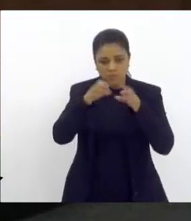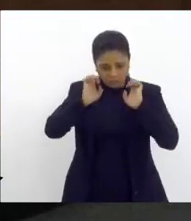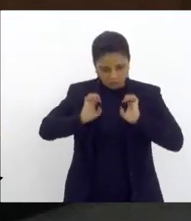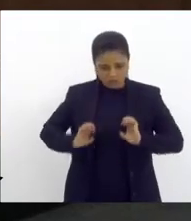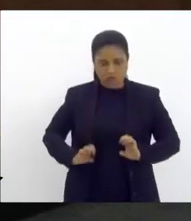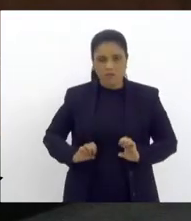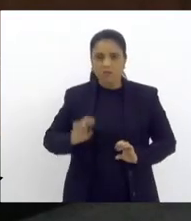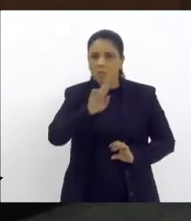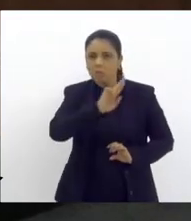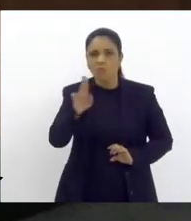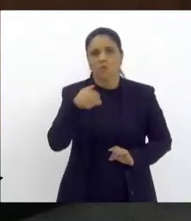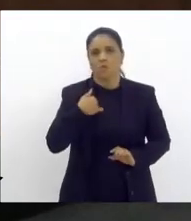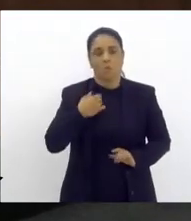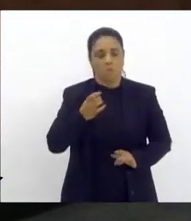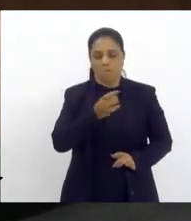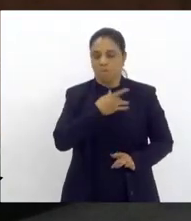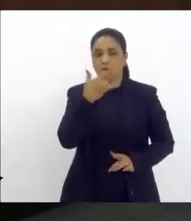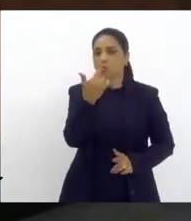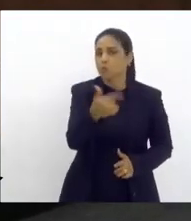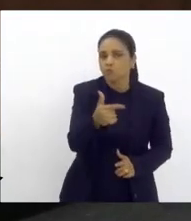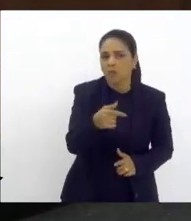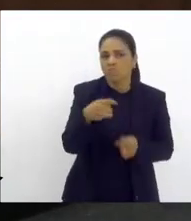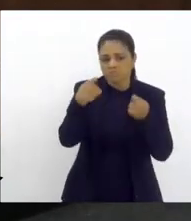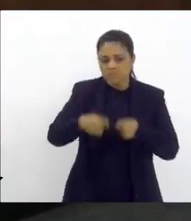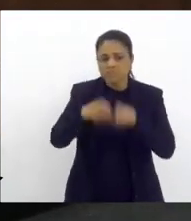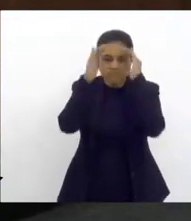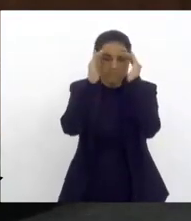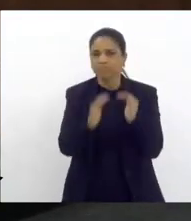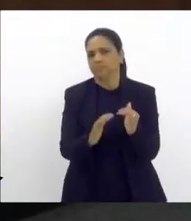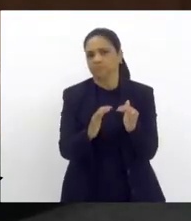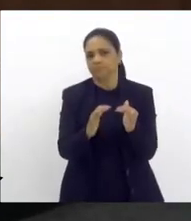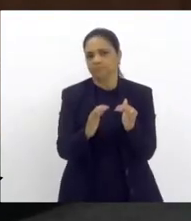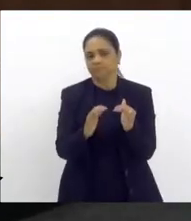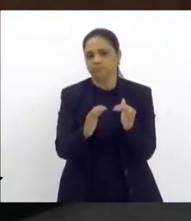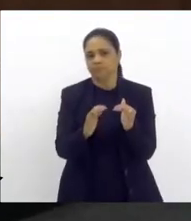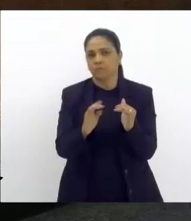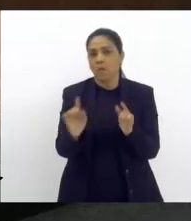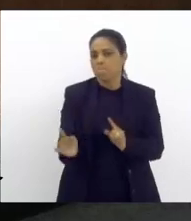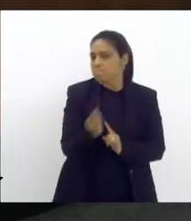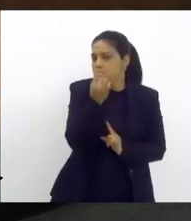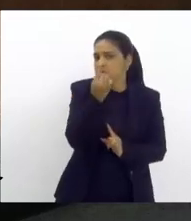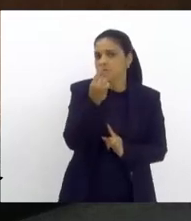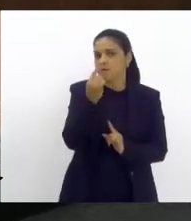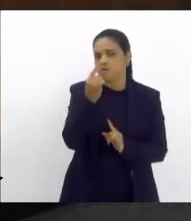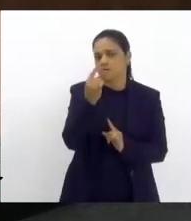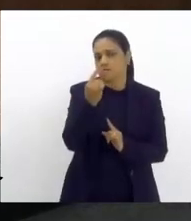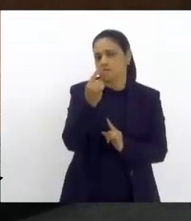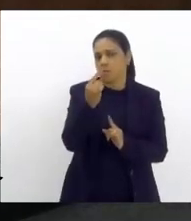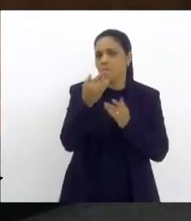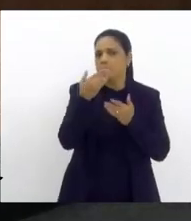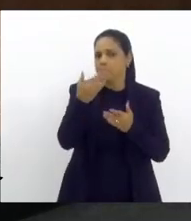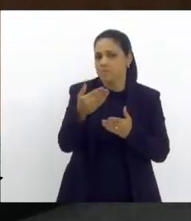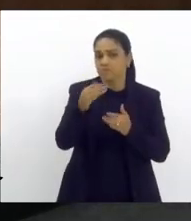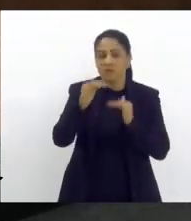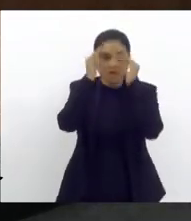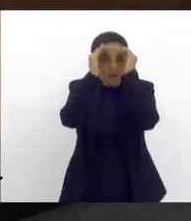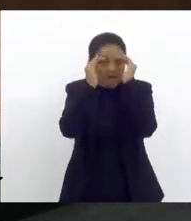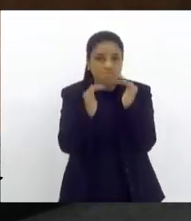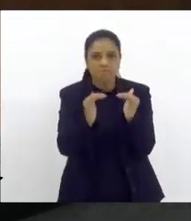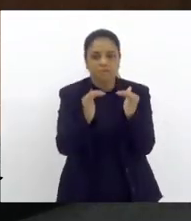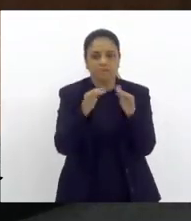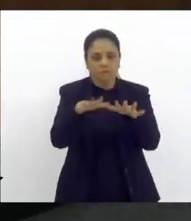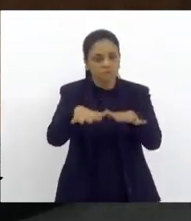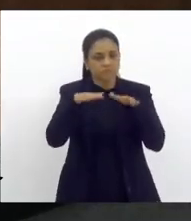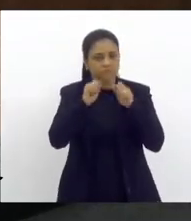medo eu quero que respeite primeira coisa que eu peço nessa casa é respeito não existe um lugar